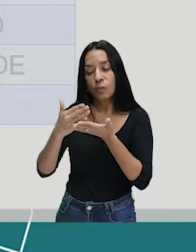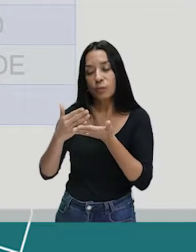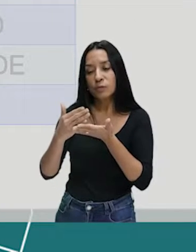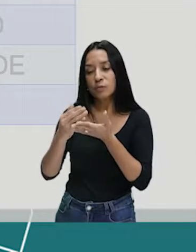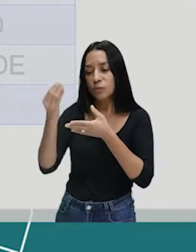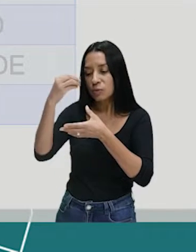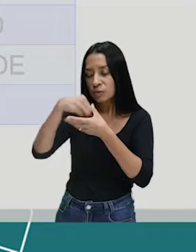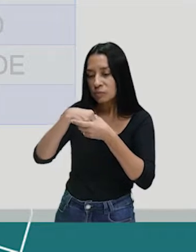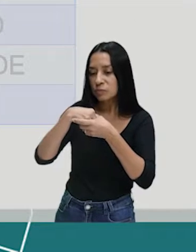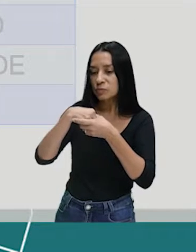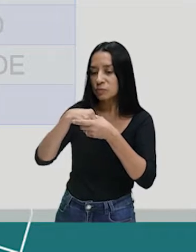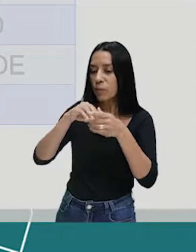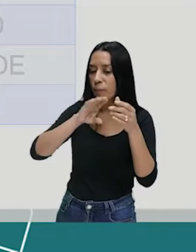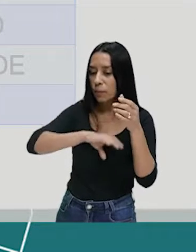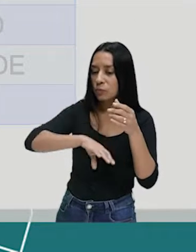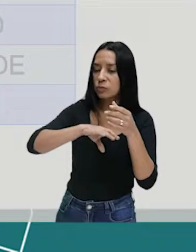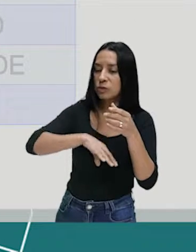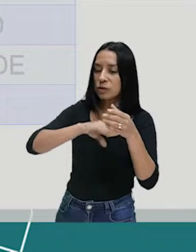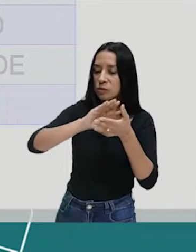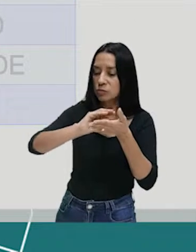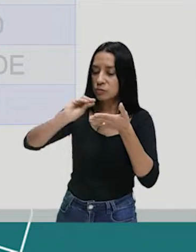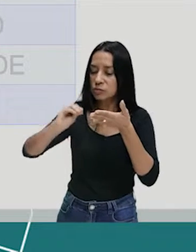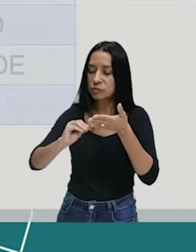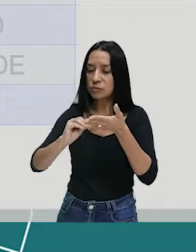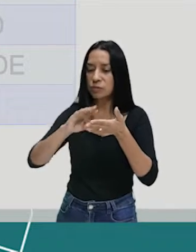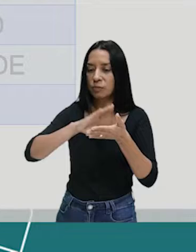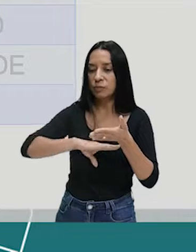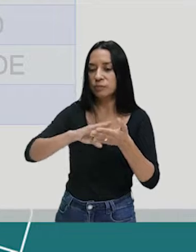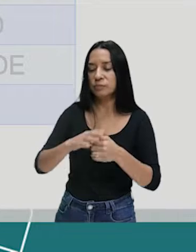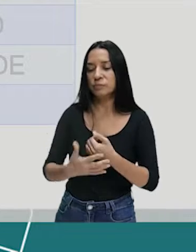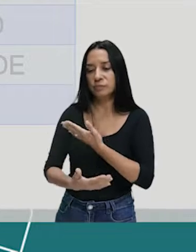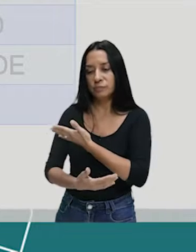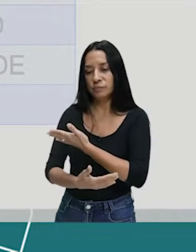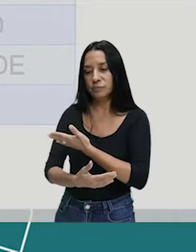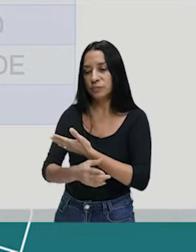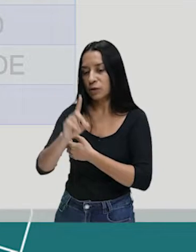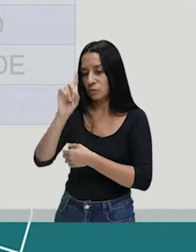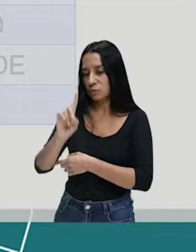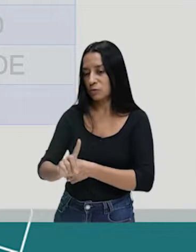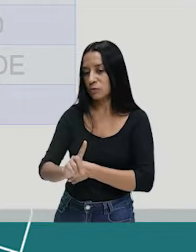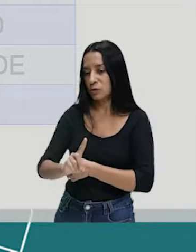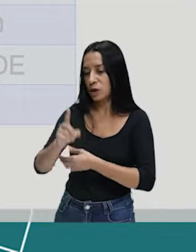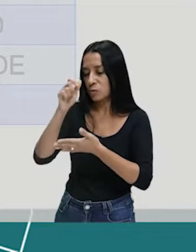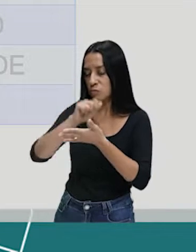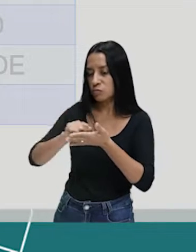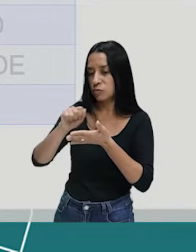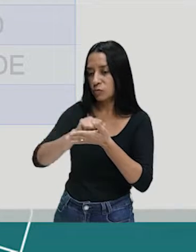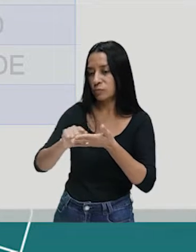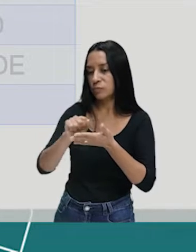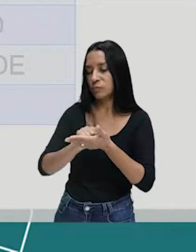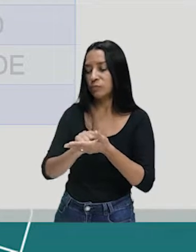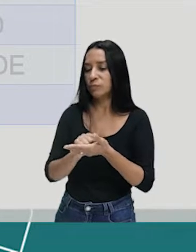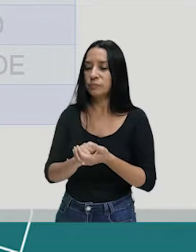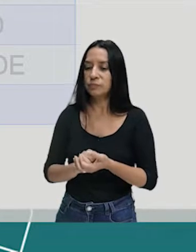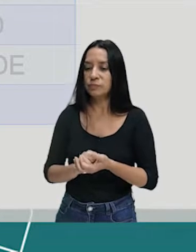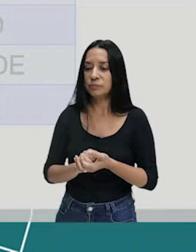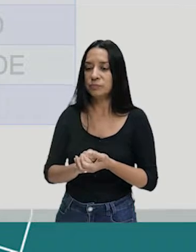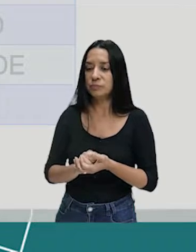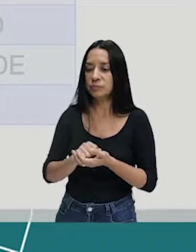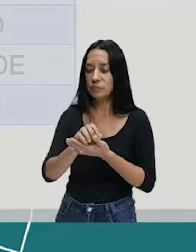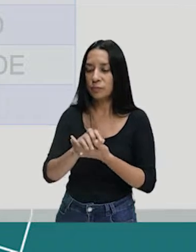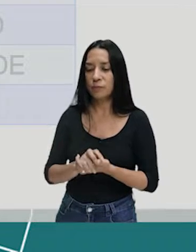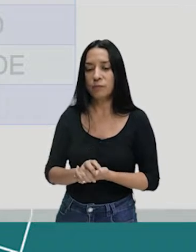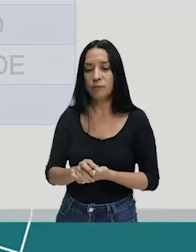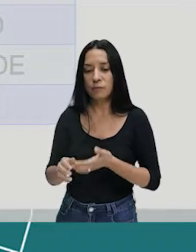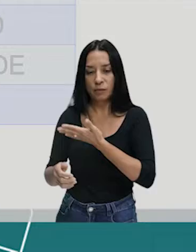de um estrangeirismo para língua portuguesa copyright que é o direito autoral download que é você baixar alguma